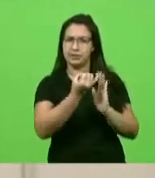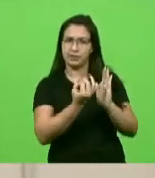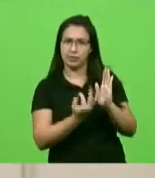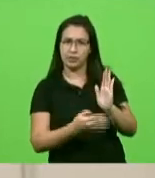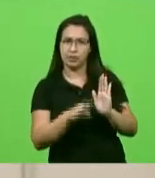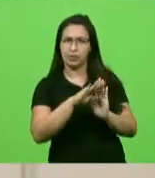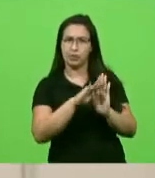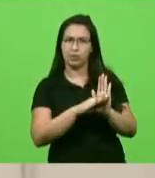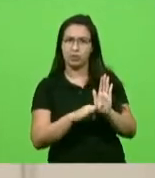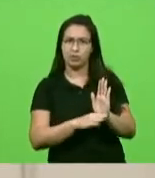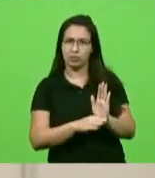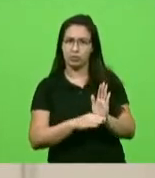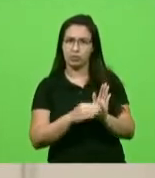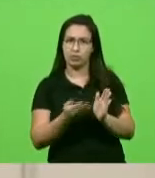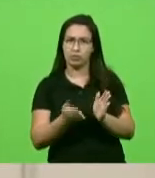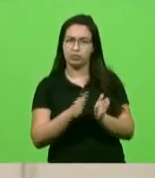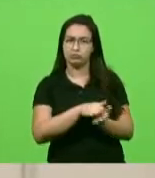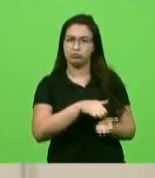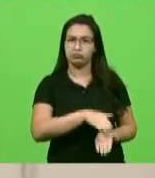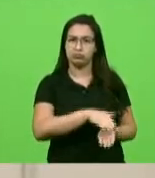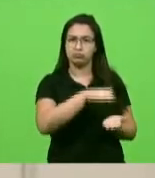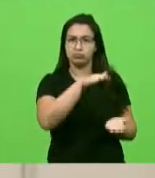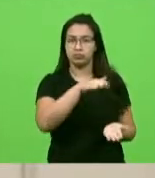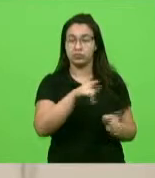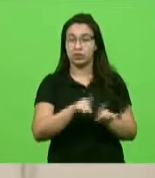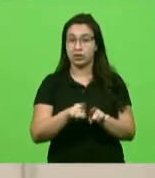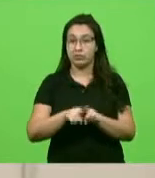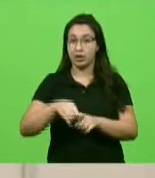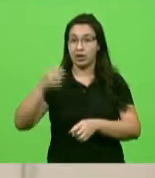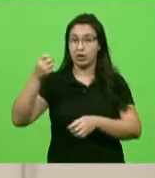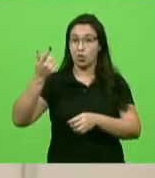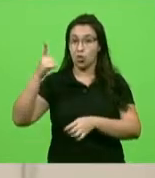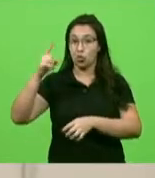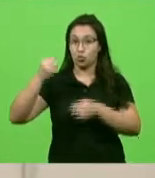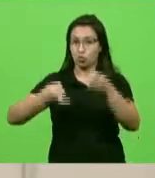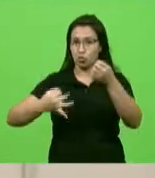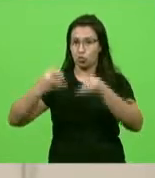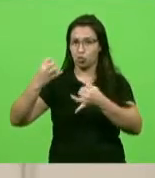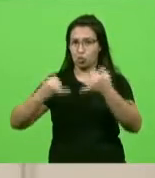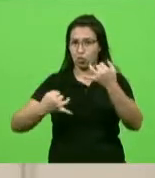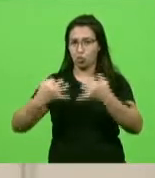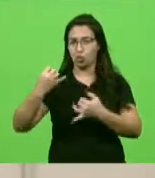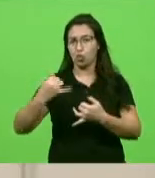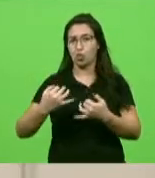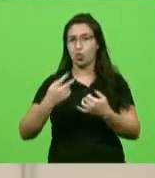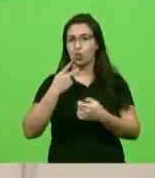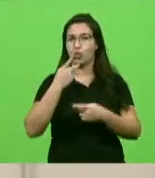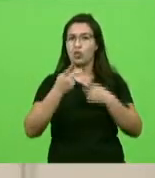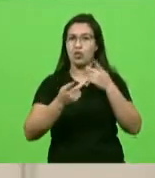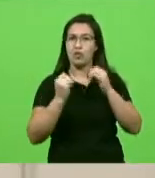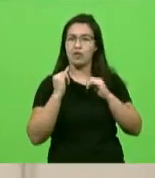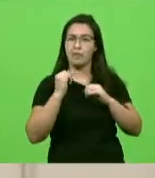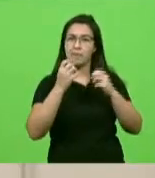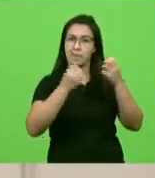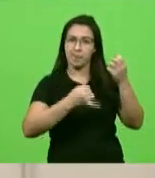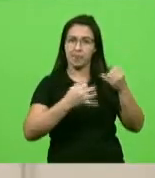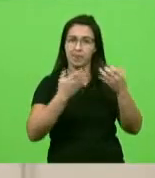visto o teor dos depoimentos testemunhais citados, prestados pelo Tribunal de